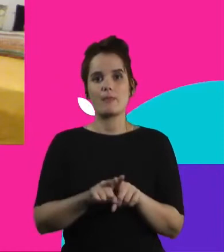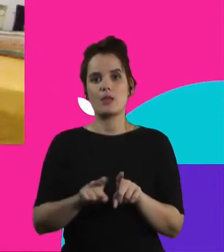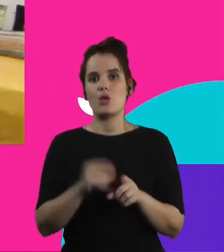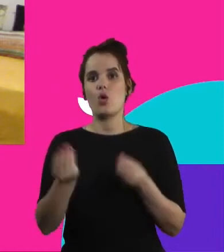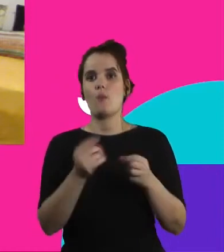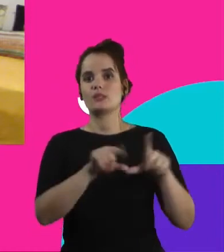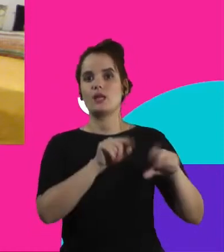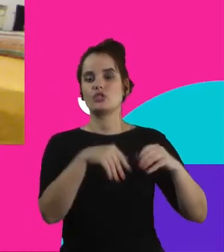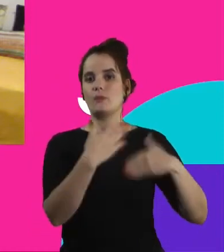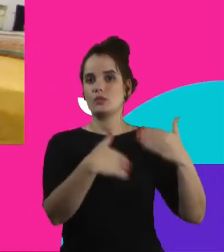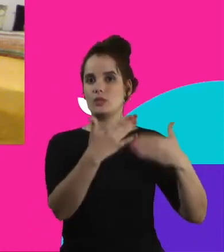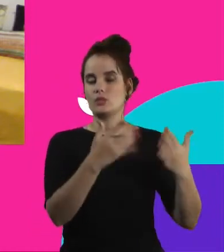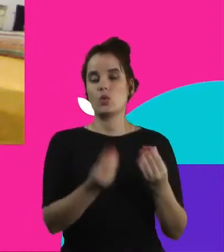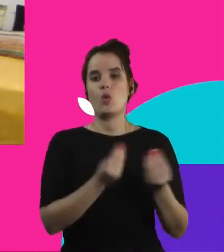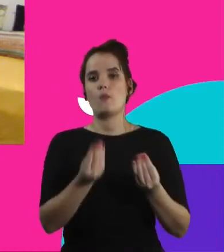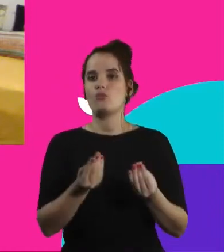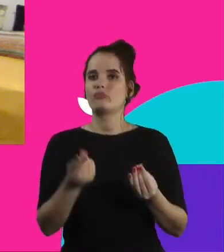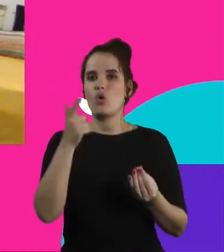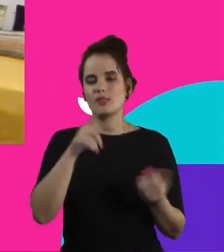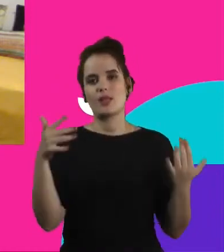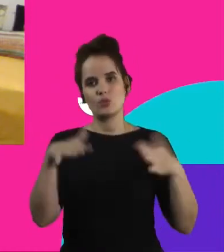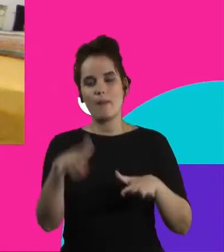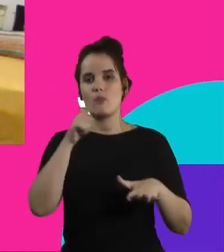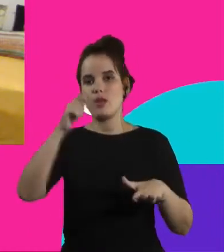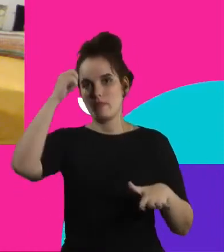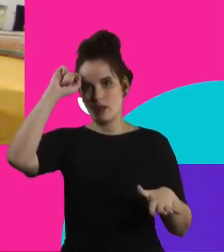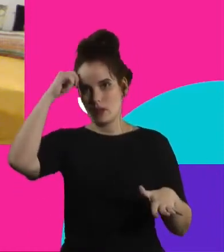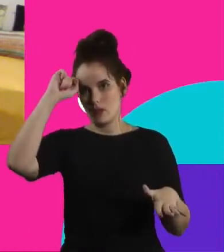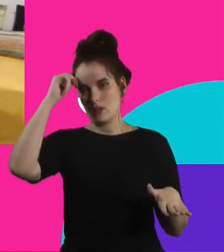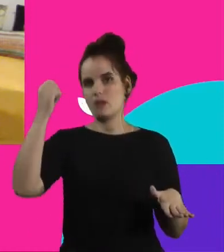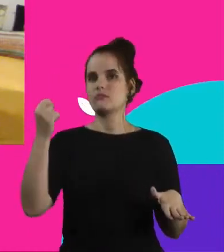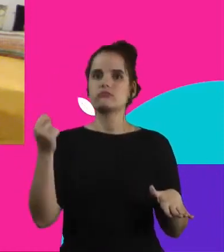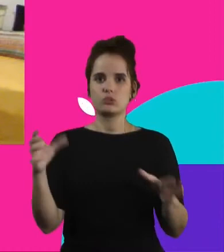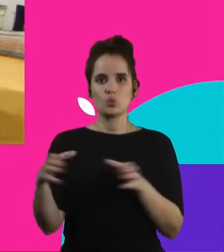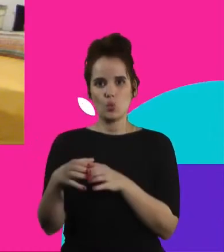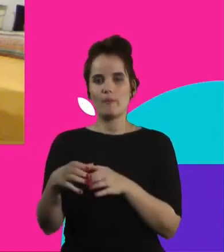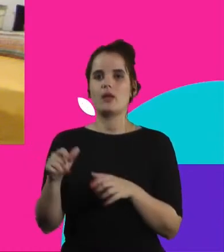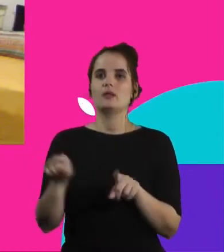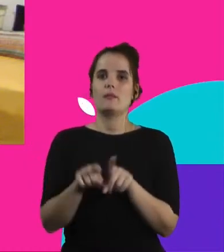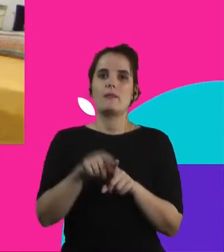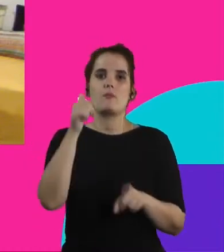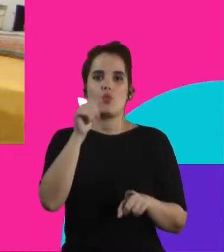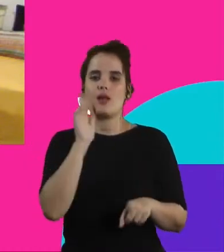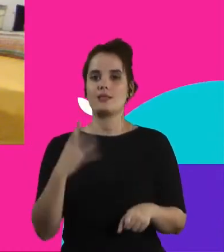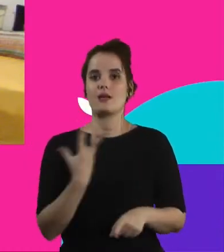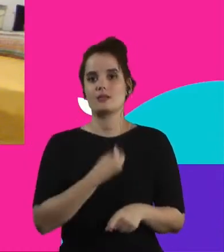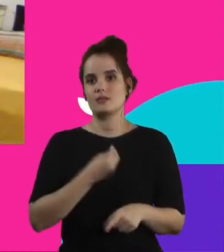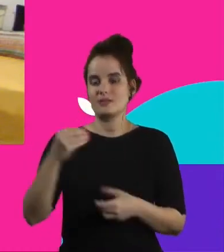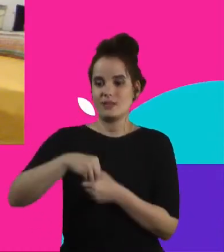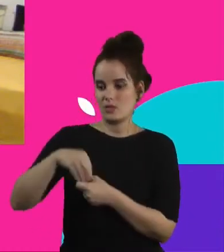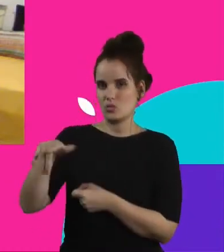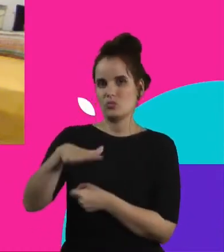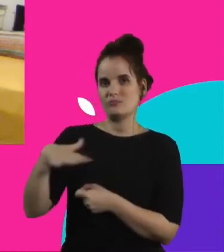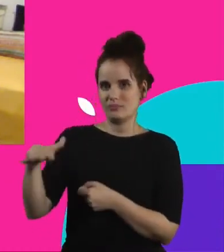processos, de como é que a gente faz para incluir mais mulheres negras nas nossas turmas, mulheres trans, como é que a gente faz para trazer elas? E